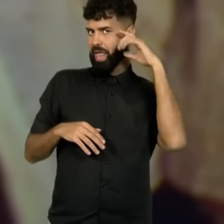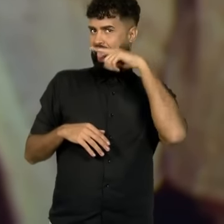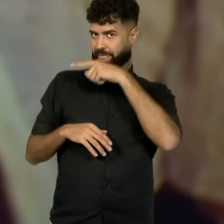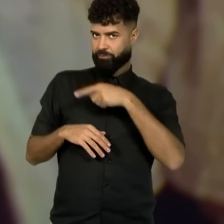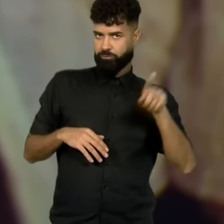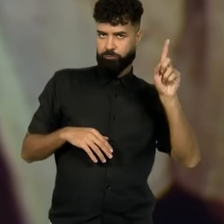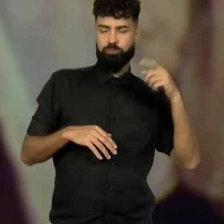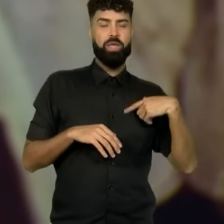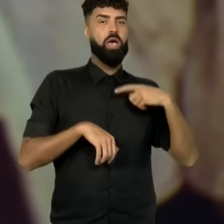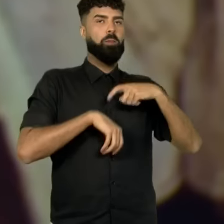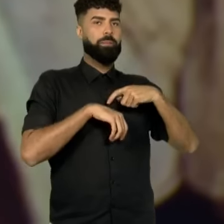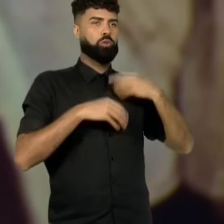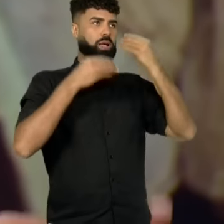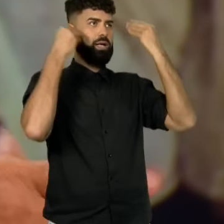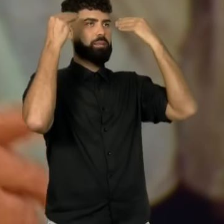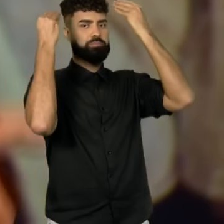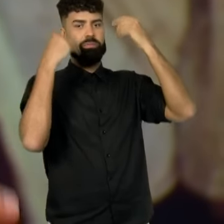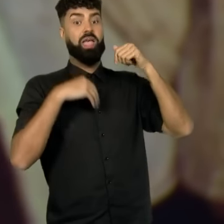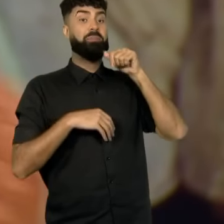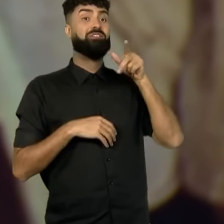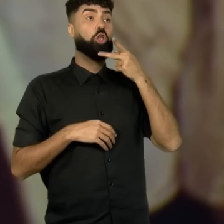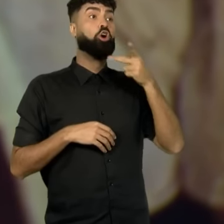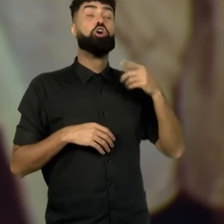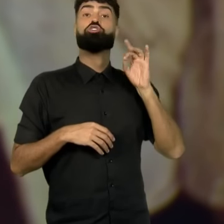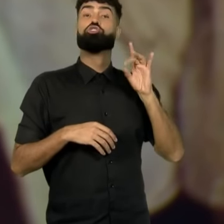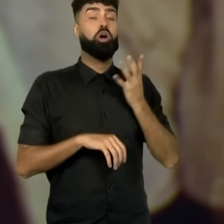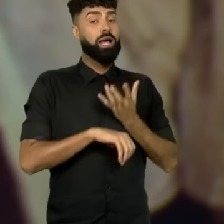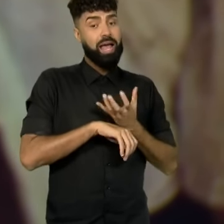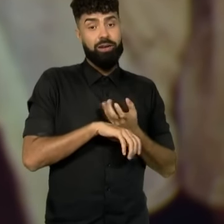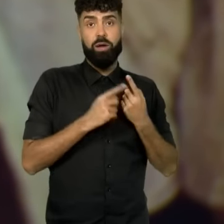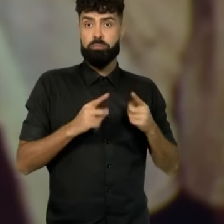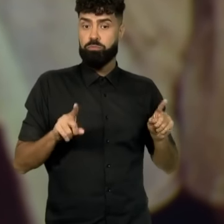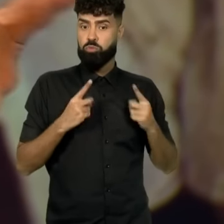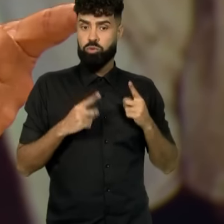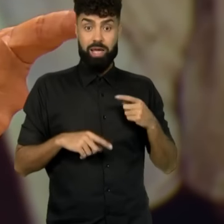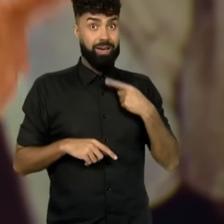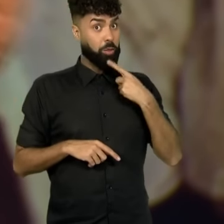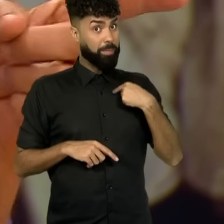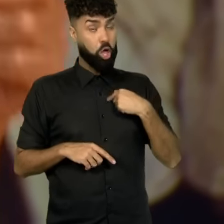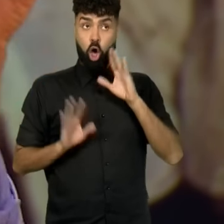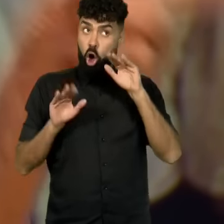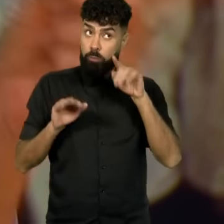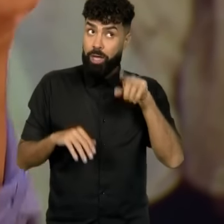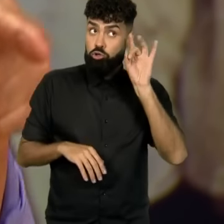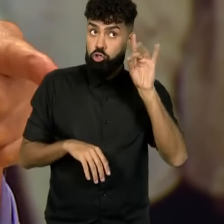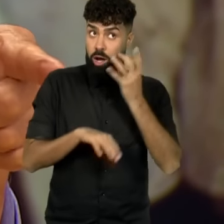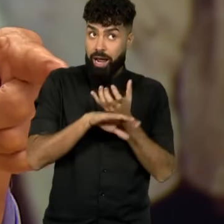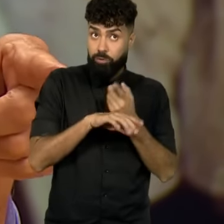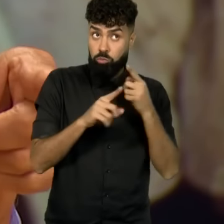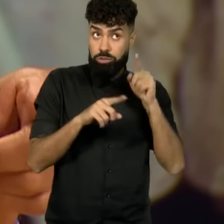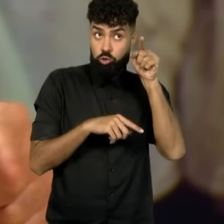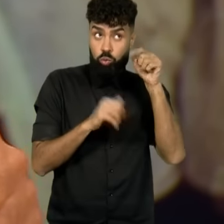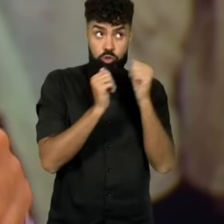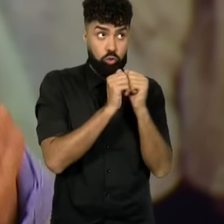no camarim, ela disse que só gravaria músicas... Falou para mim, Toninho, só gravo música tua com o